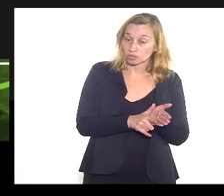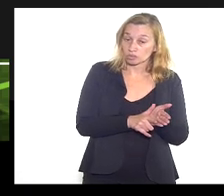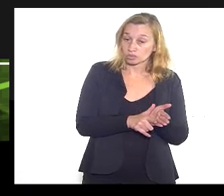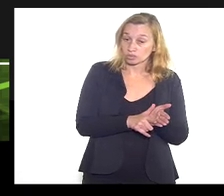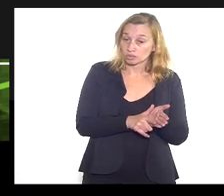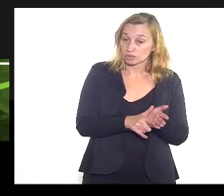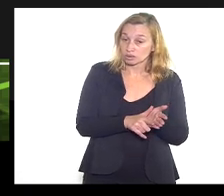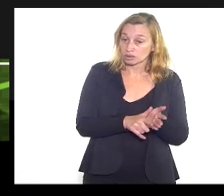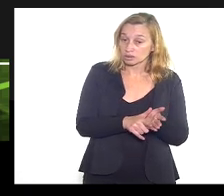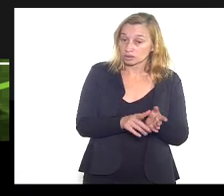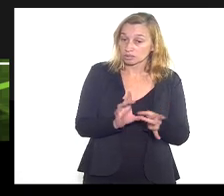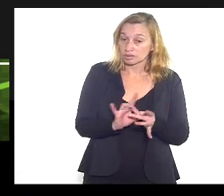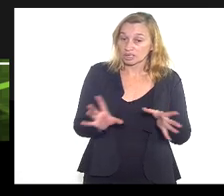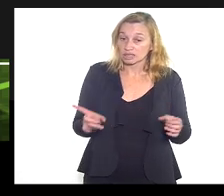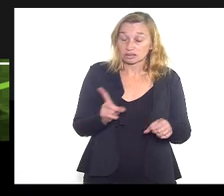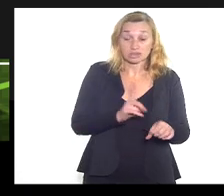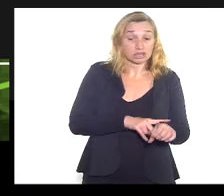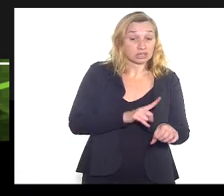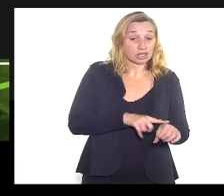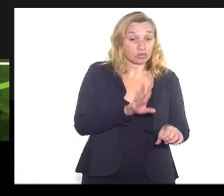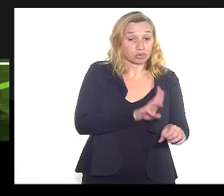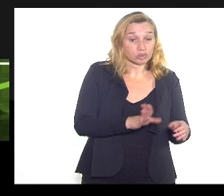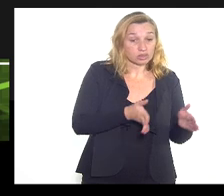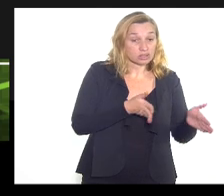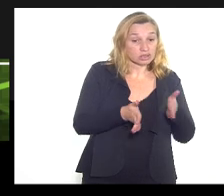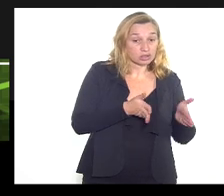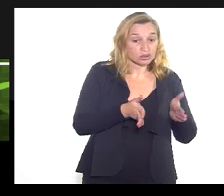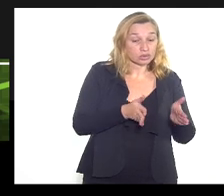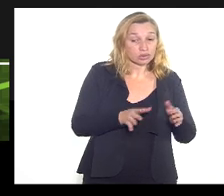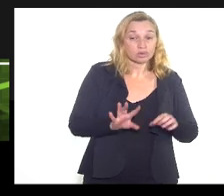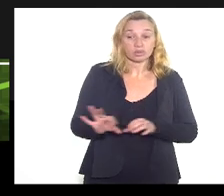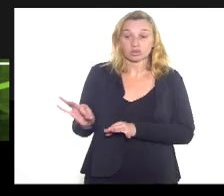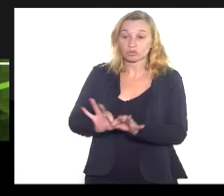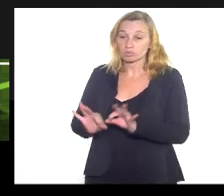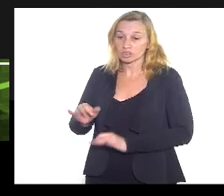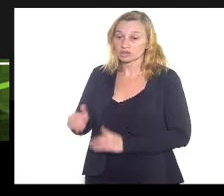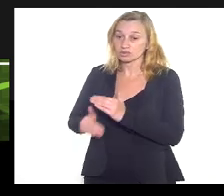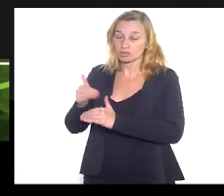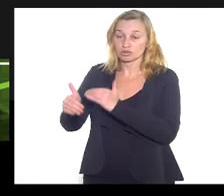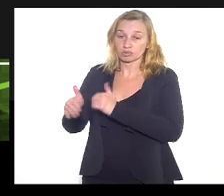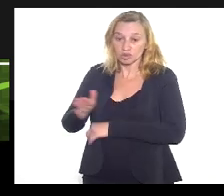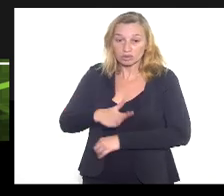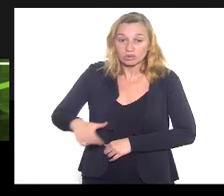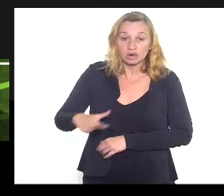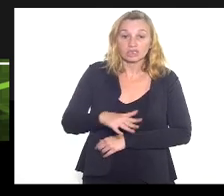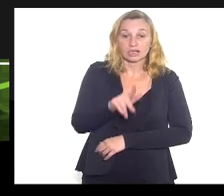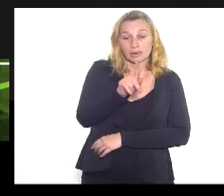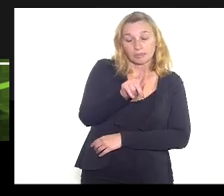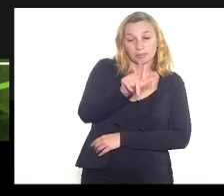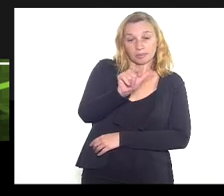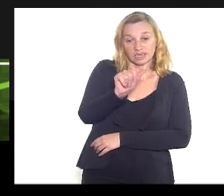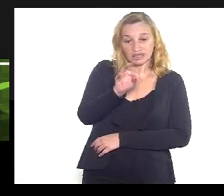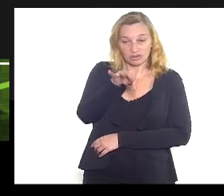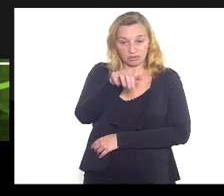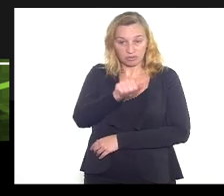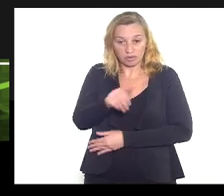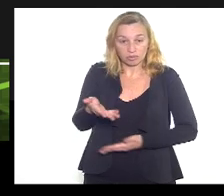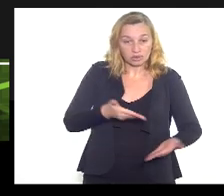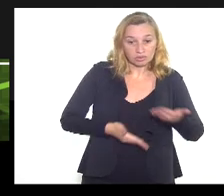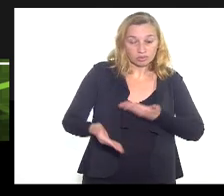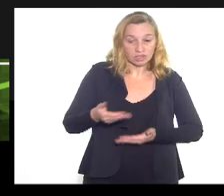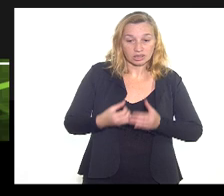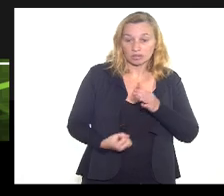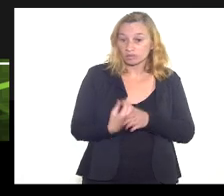admissão temporária, nos planos de desenvolvimento do campo, essas plataformas participam da